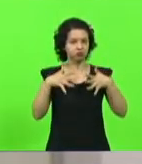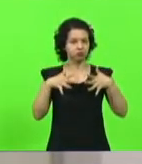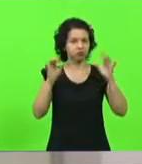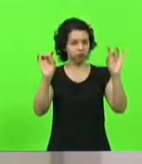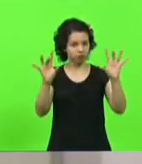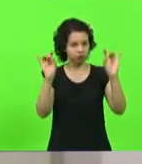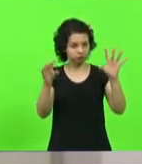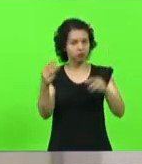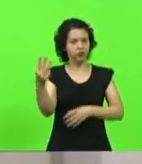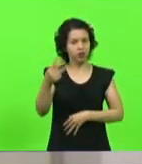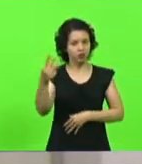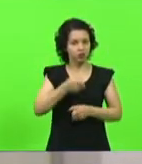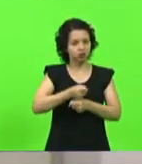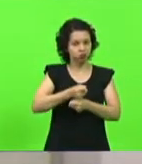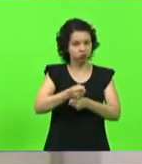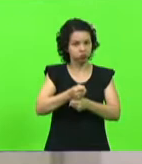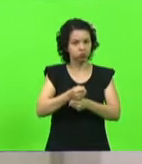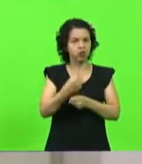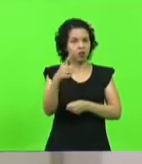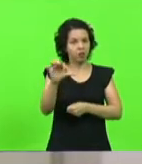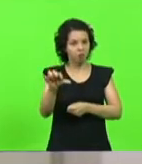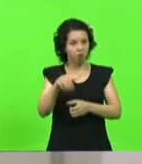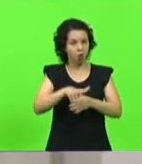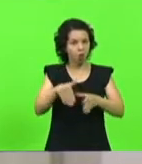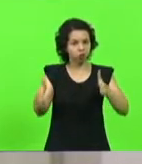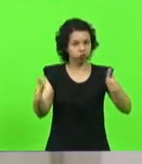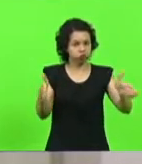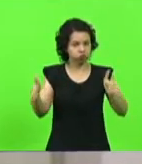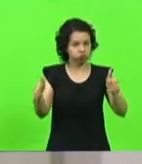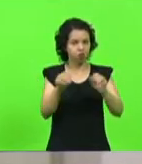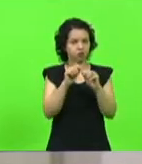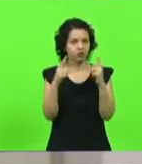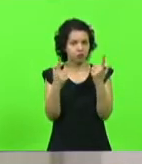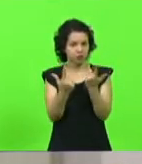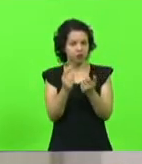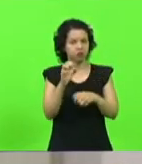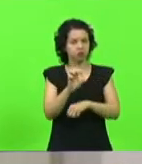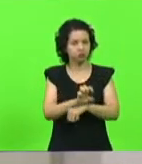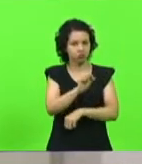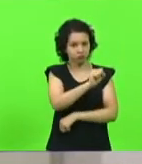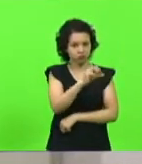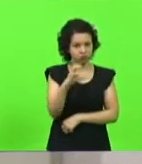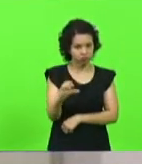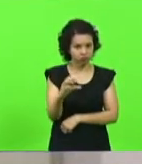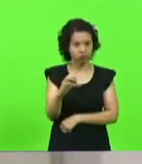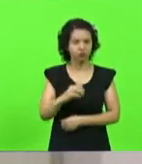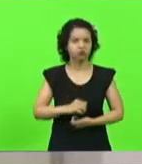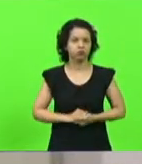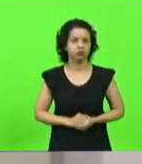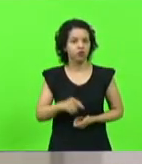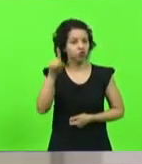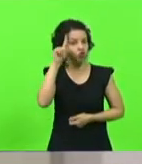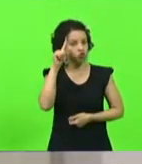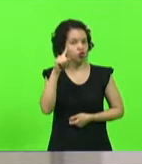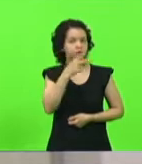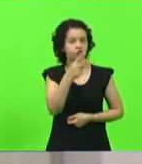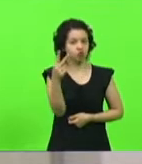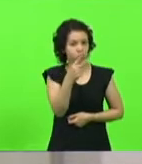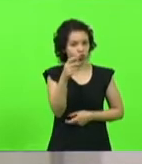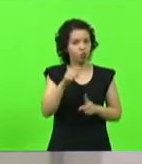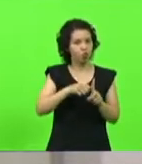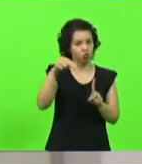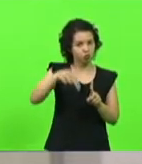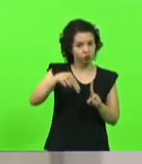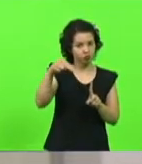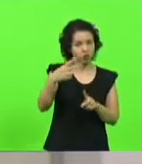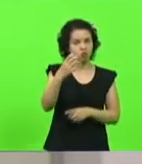sessão legislativa da 19ª legislatura da Assembleia Legislativa do Estado de Santa Catarina, realizada em 22 de